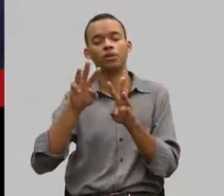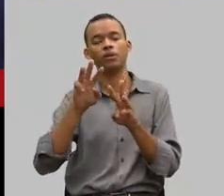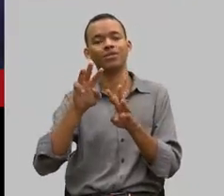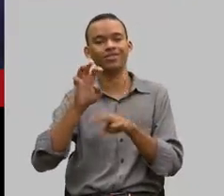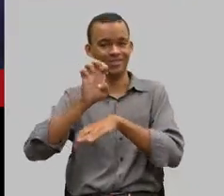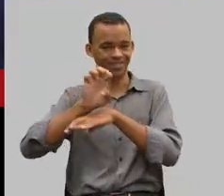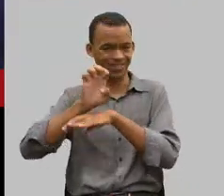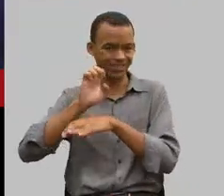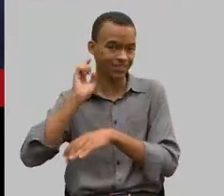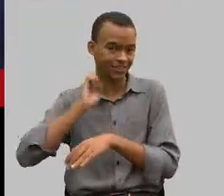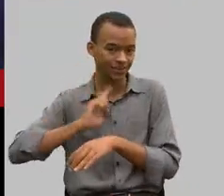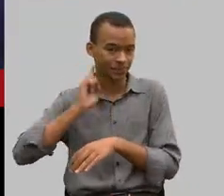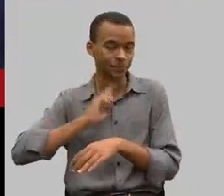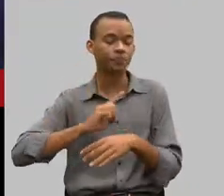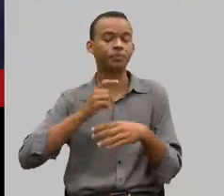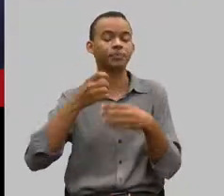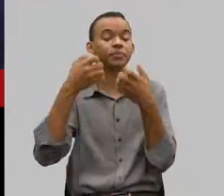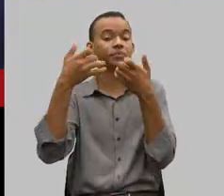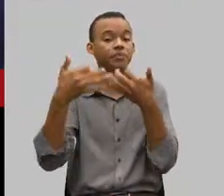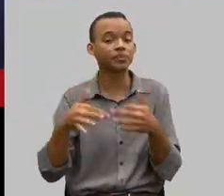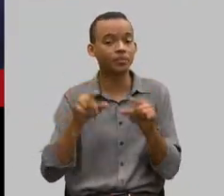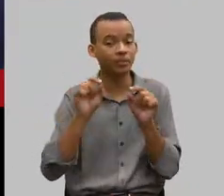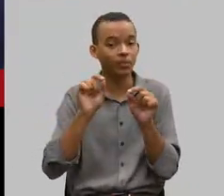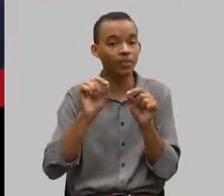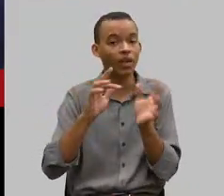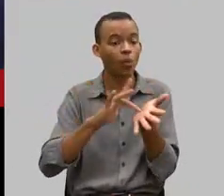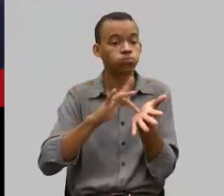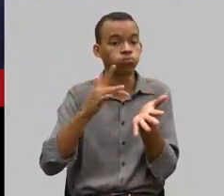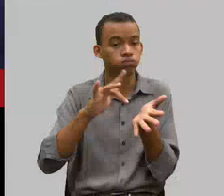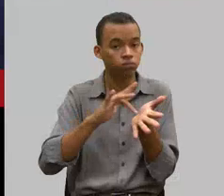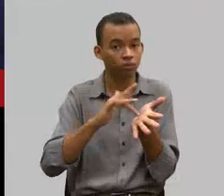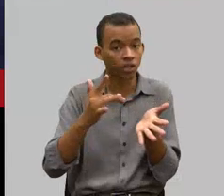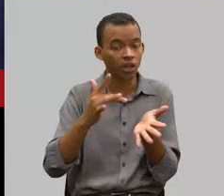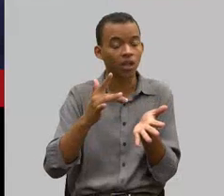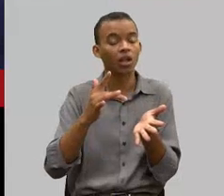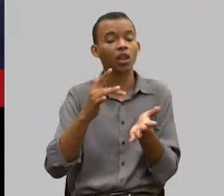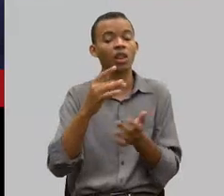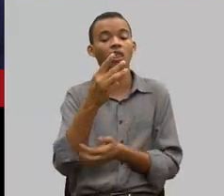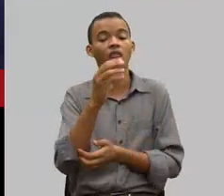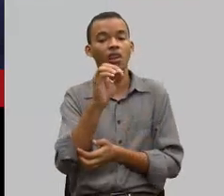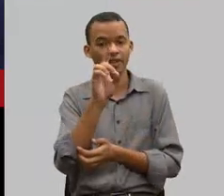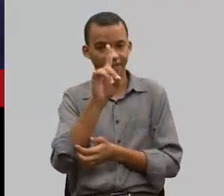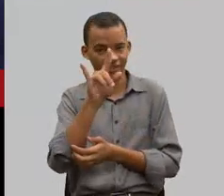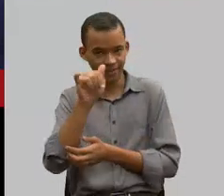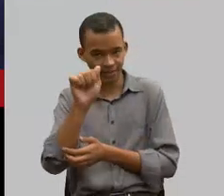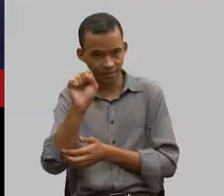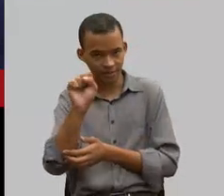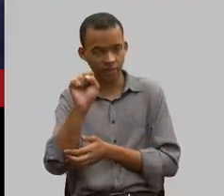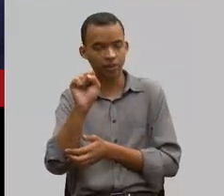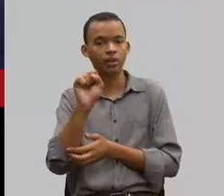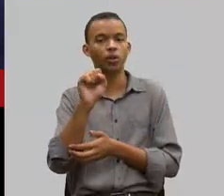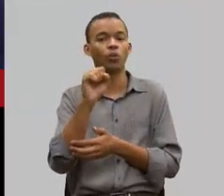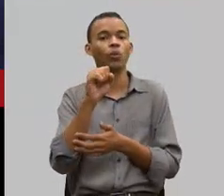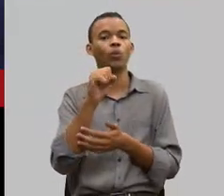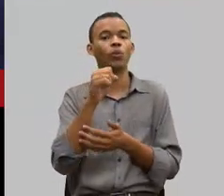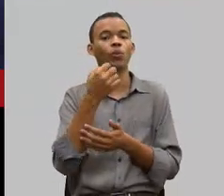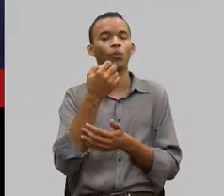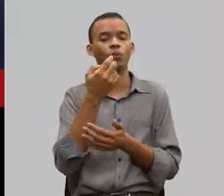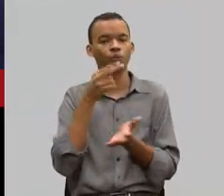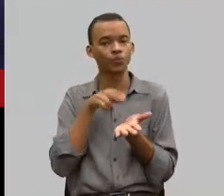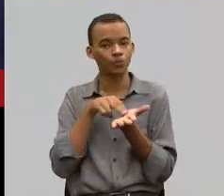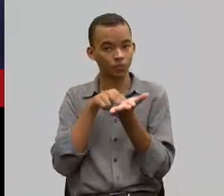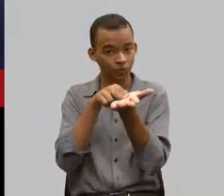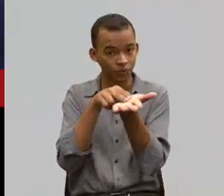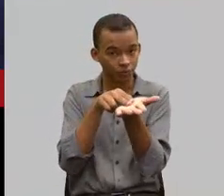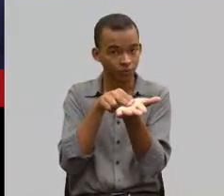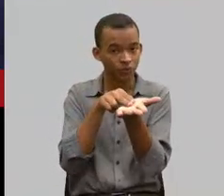mais ou menos 30 dias que o Tesouro Nacional eh notificou o governador de que o reajuste de